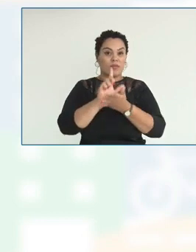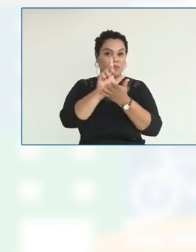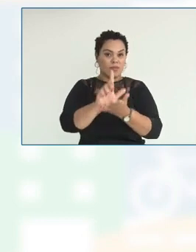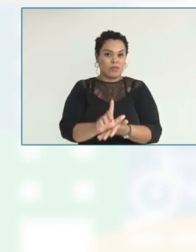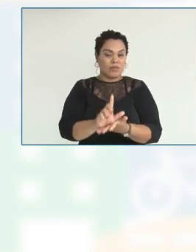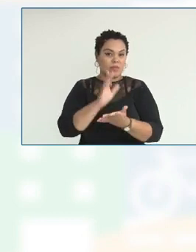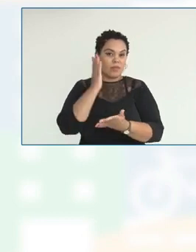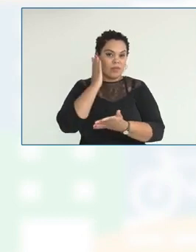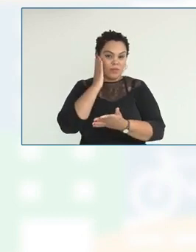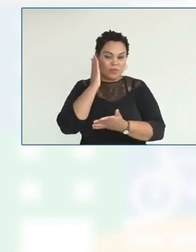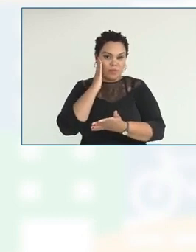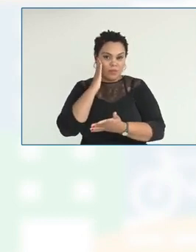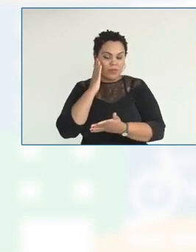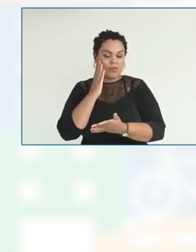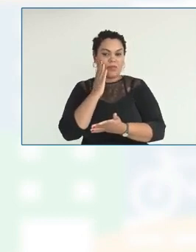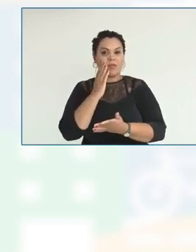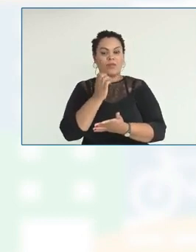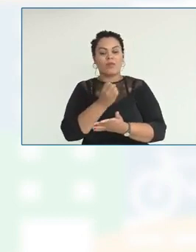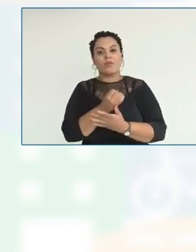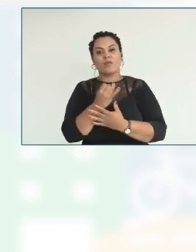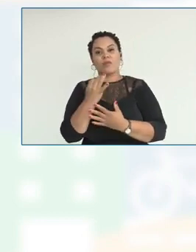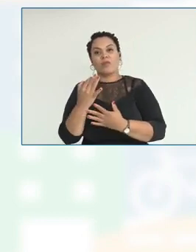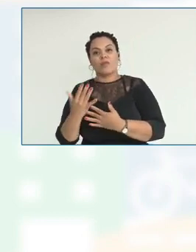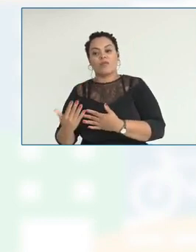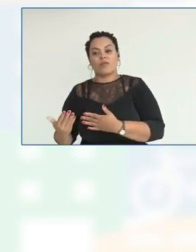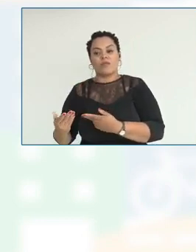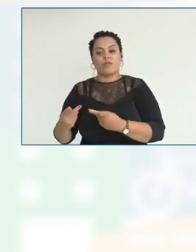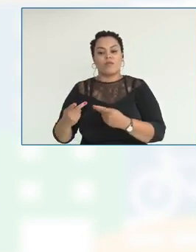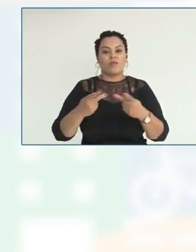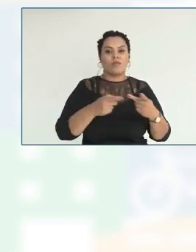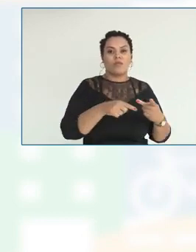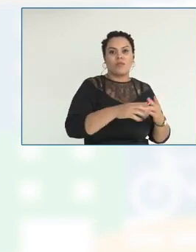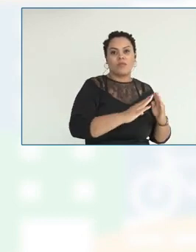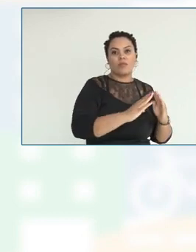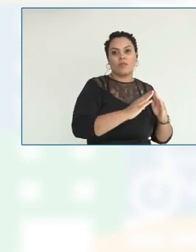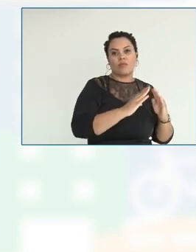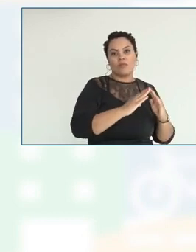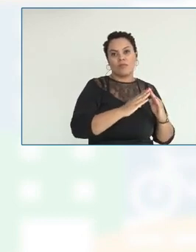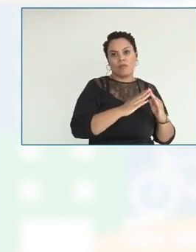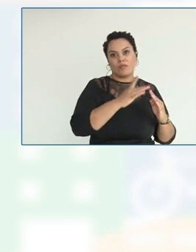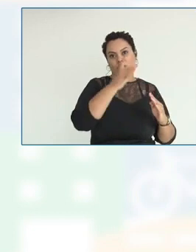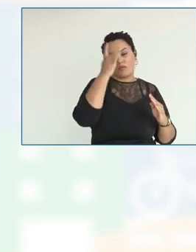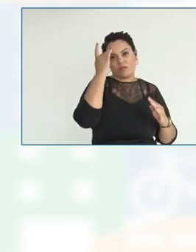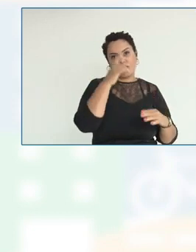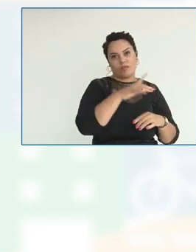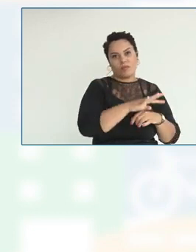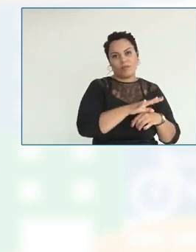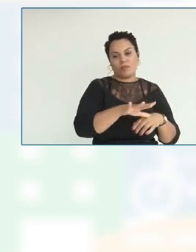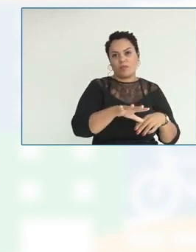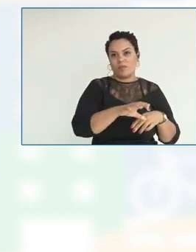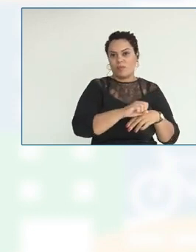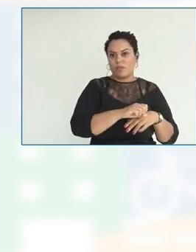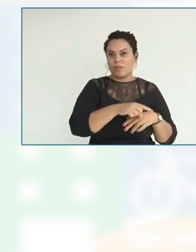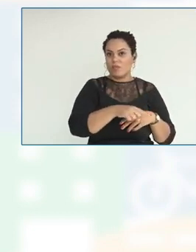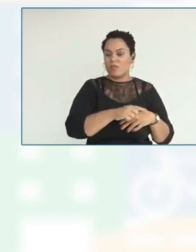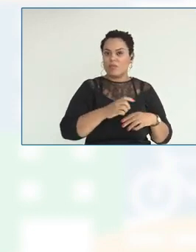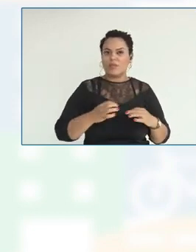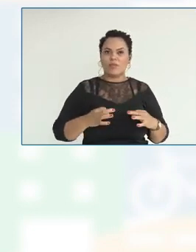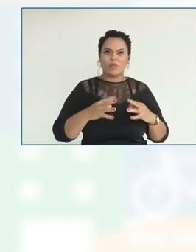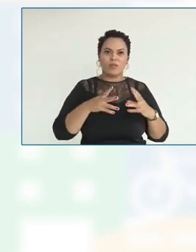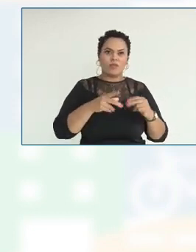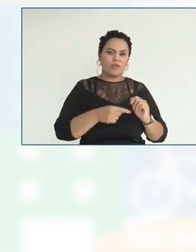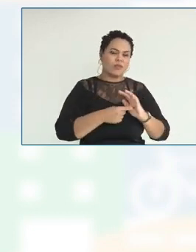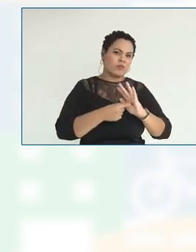serviço de atendimento ou residência da vítima. Esses são os nossos indicadores de produção, todos eles nos apresentam números.